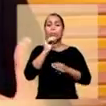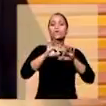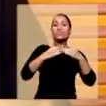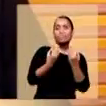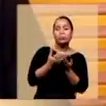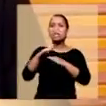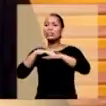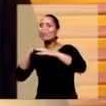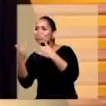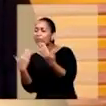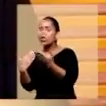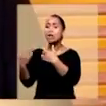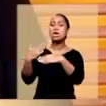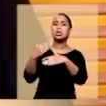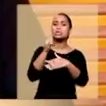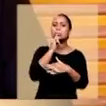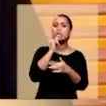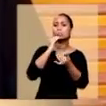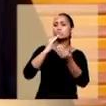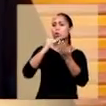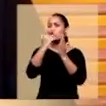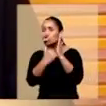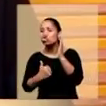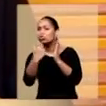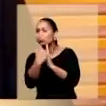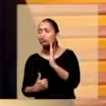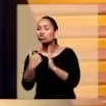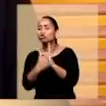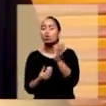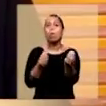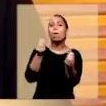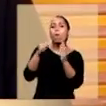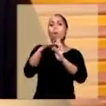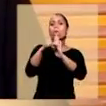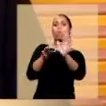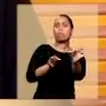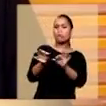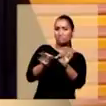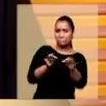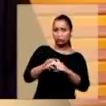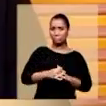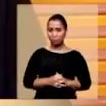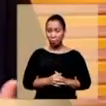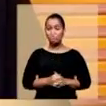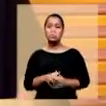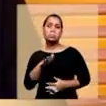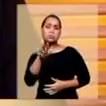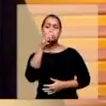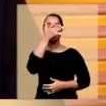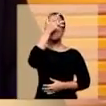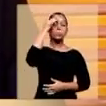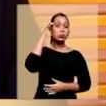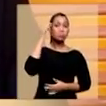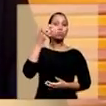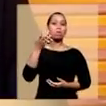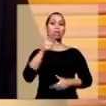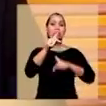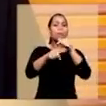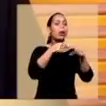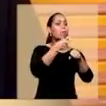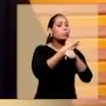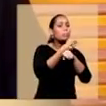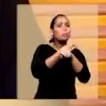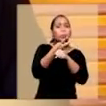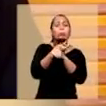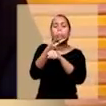os gastos logo de cara? Isso aí como é que é feito esse planejamento? Em média, quanto tempo a pessoa procura por emprego?